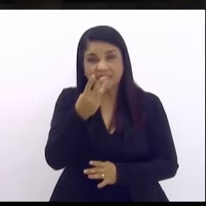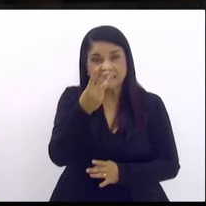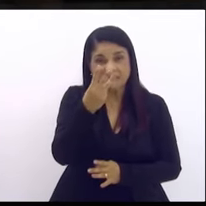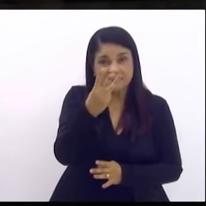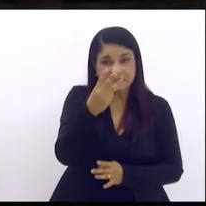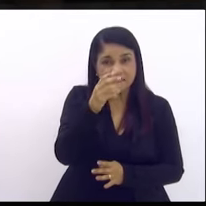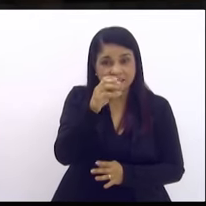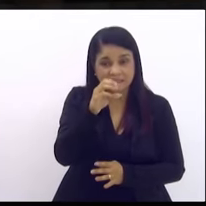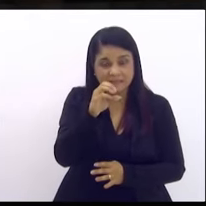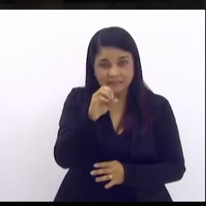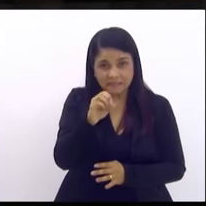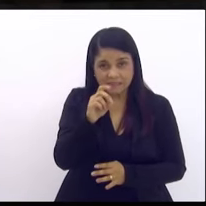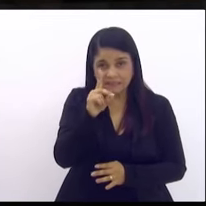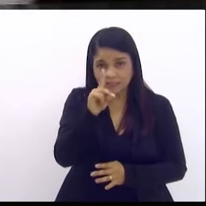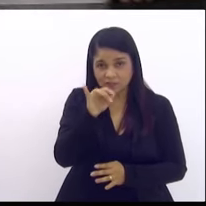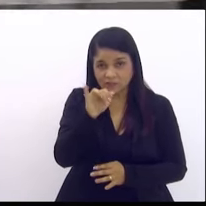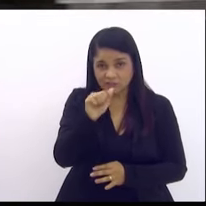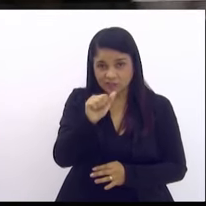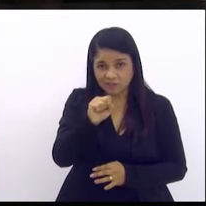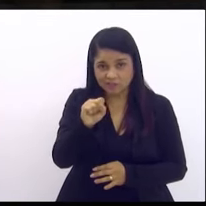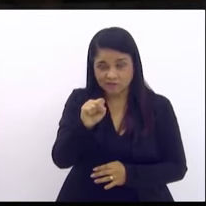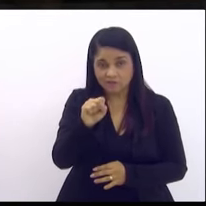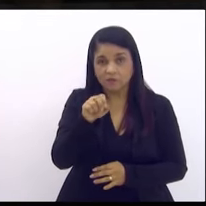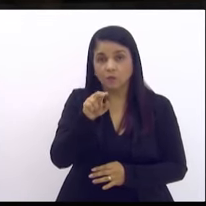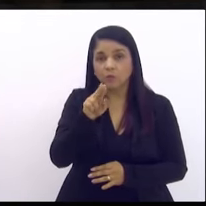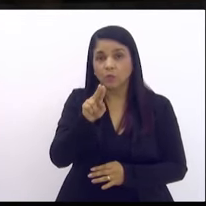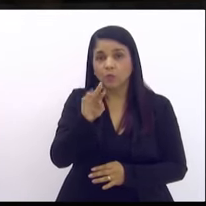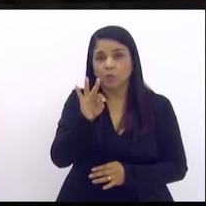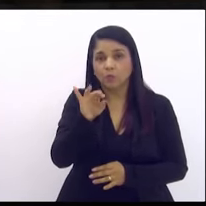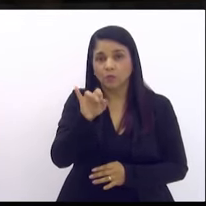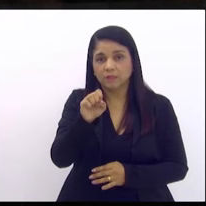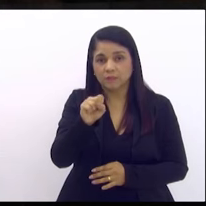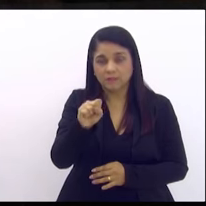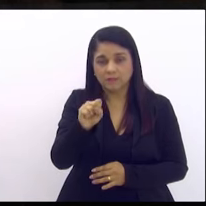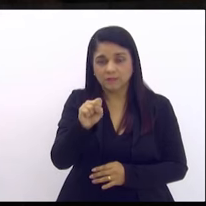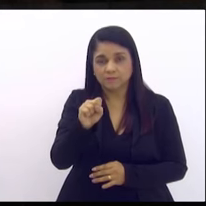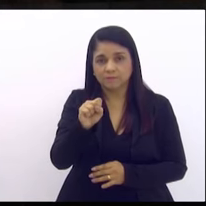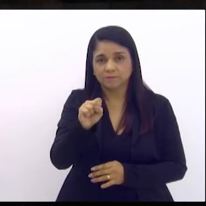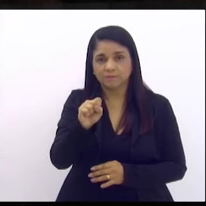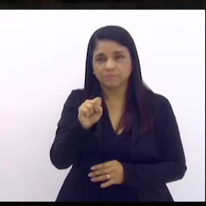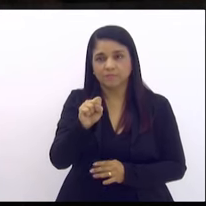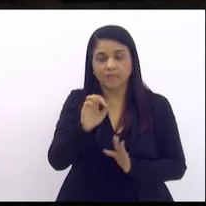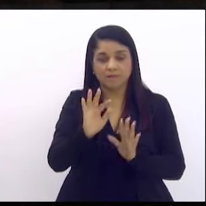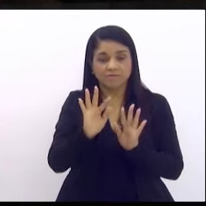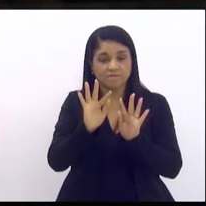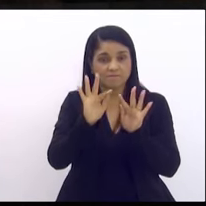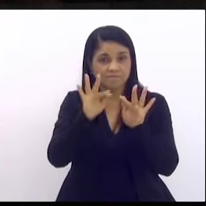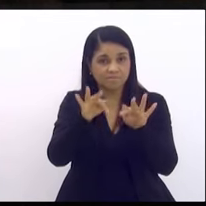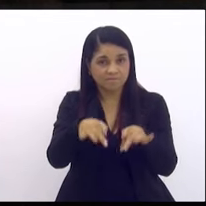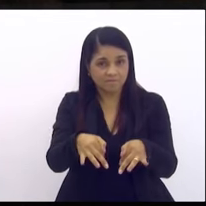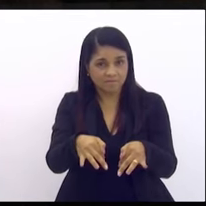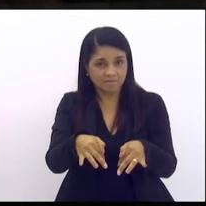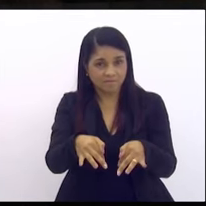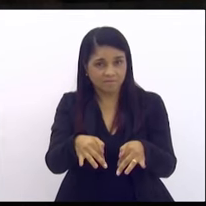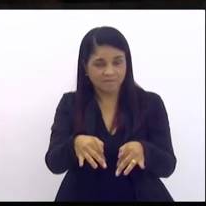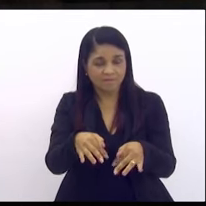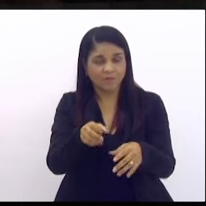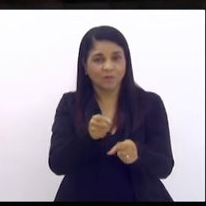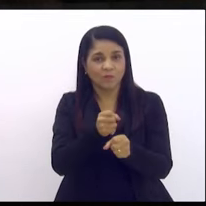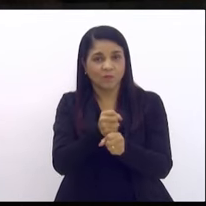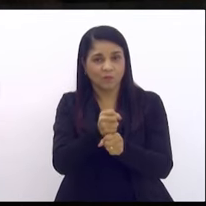dias úteis do término da presente legislatura 30